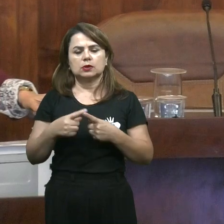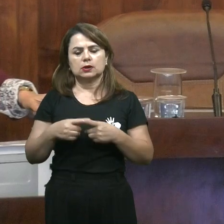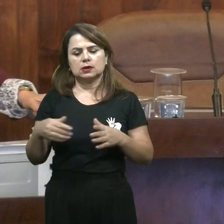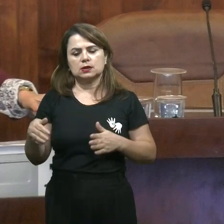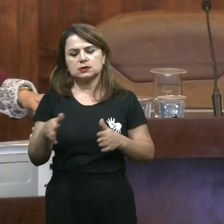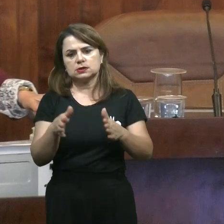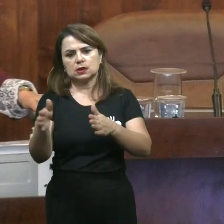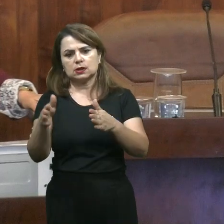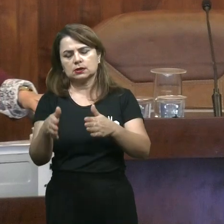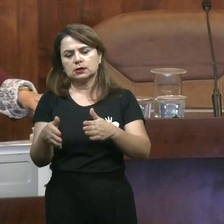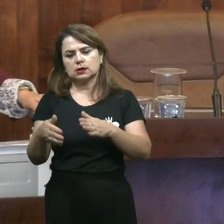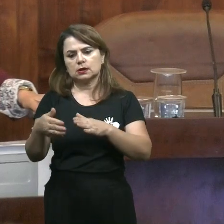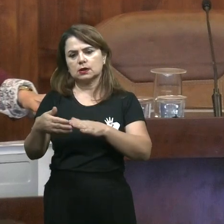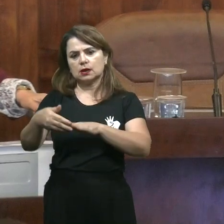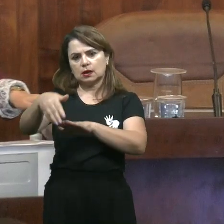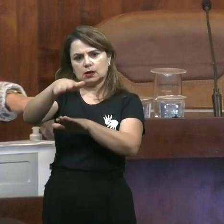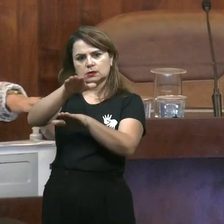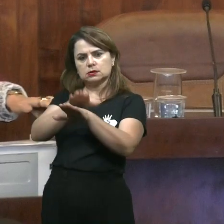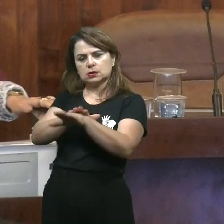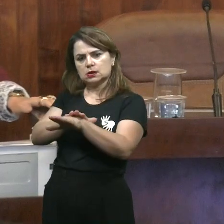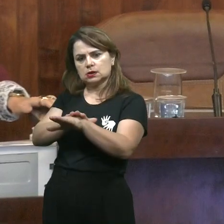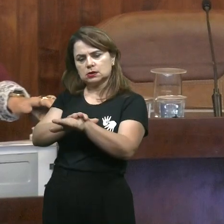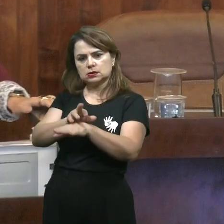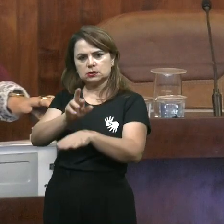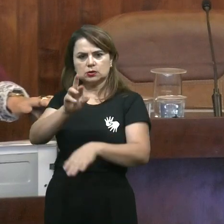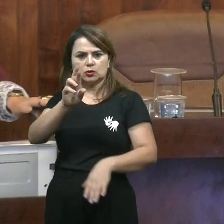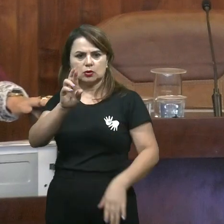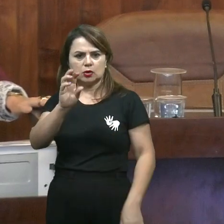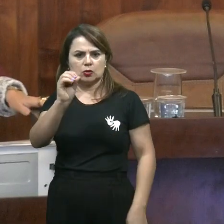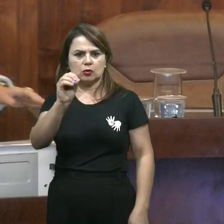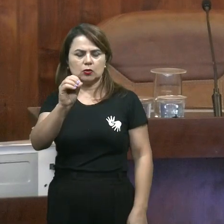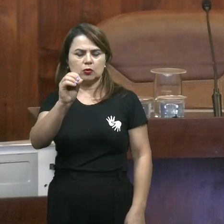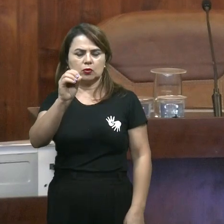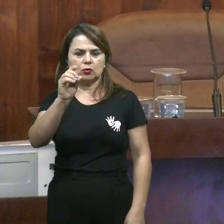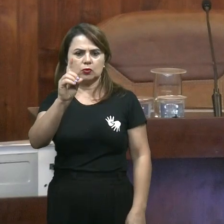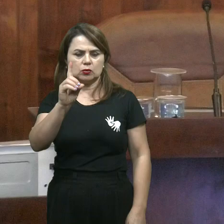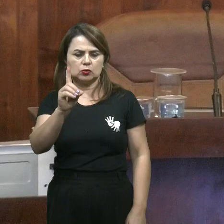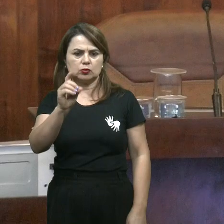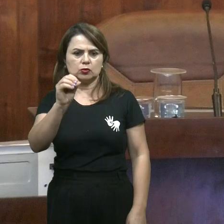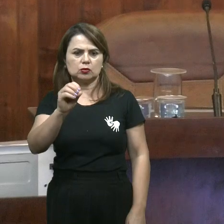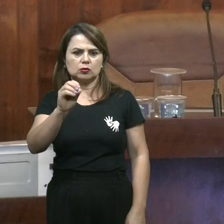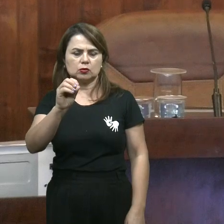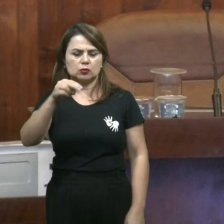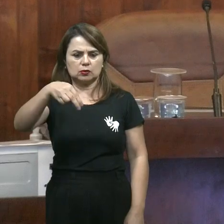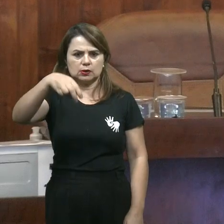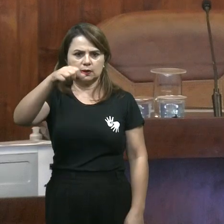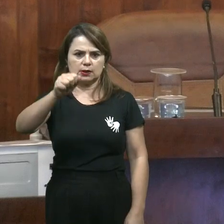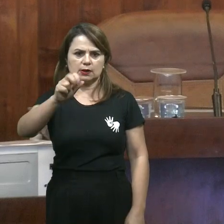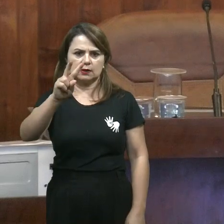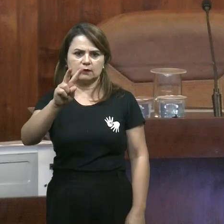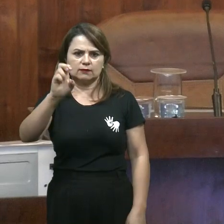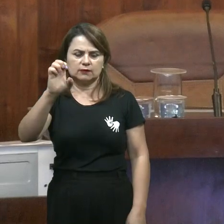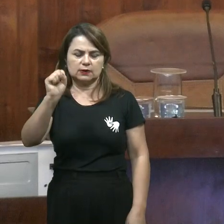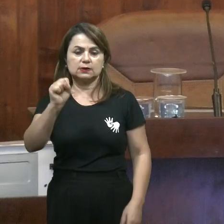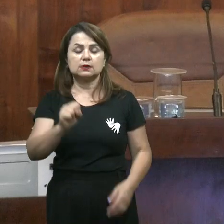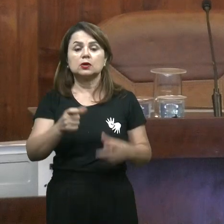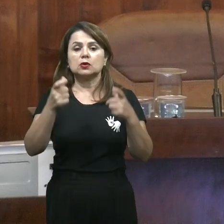barracão da Rodonaves do bairro Jardim Cavalari, tendo em vista a